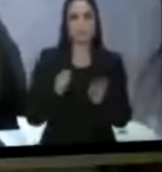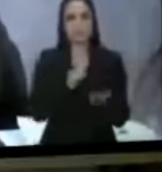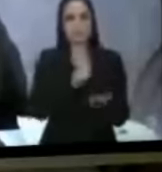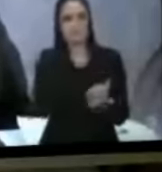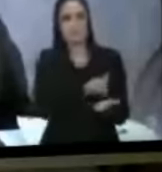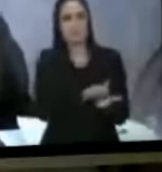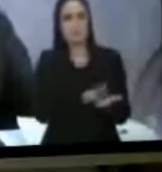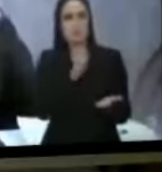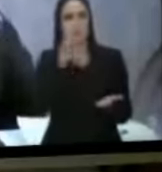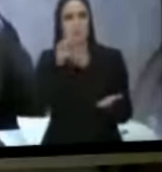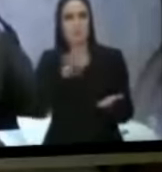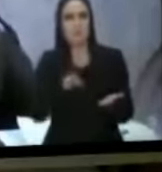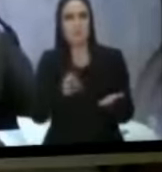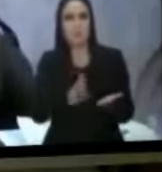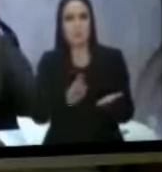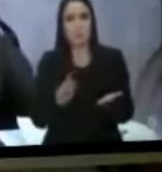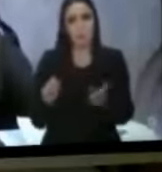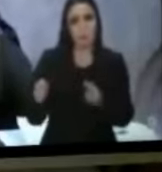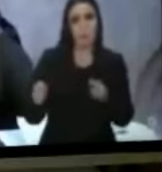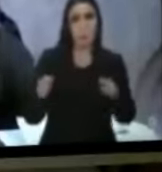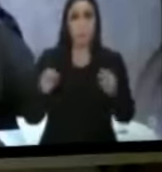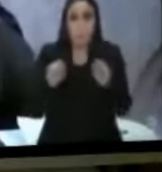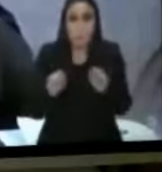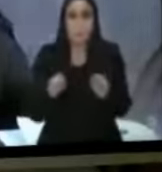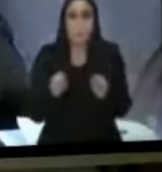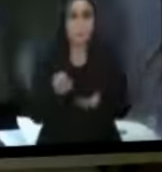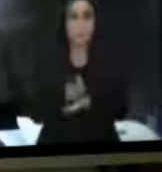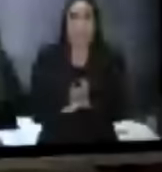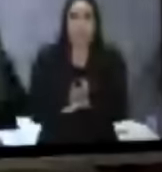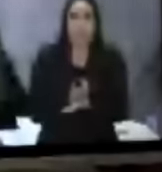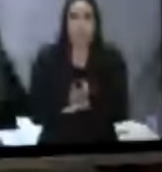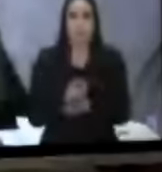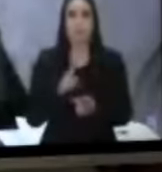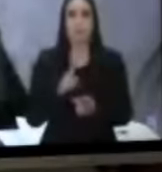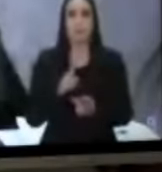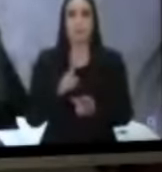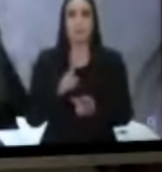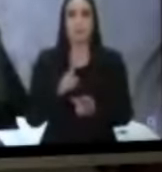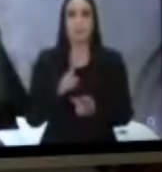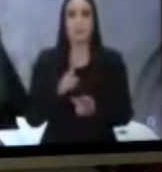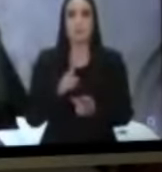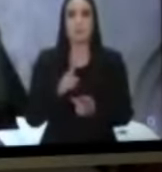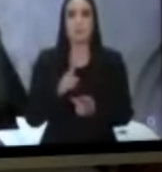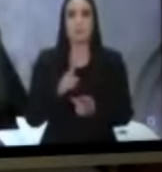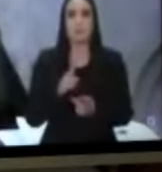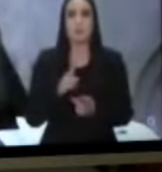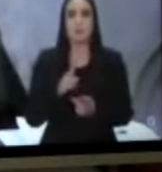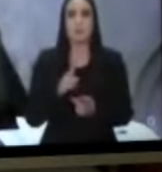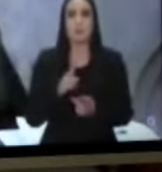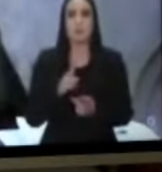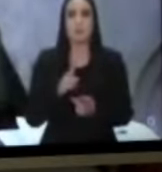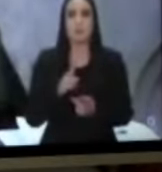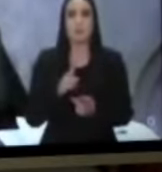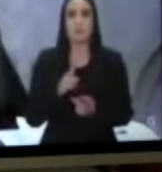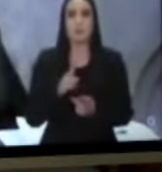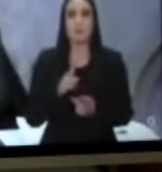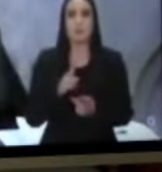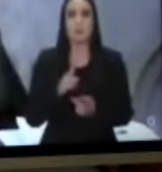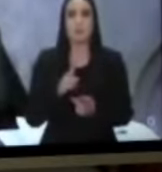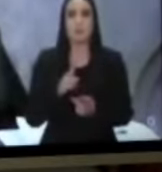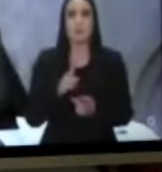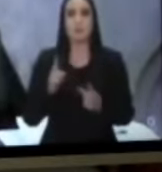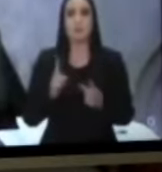5000 para quem pesse pagar em segundo lugar bastante moderado uma multa de 5.000 para quem